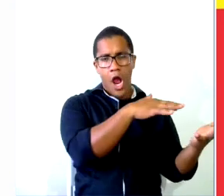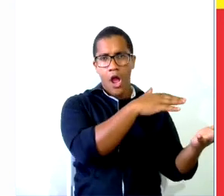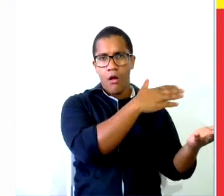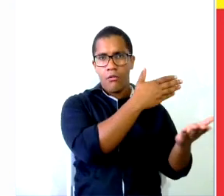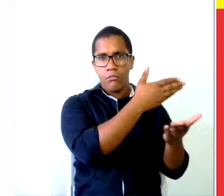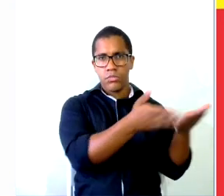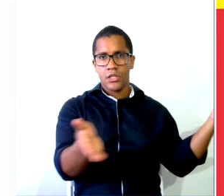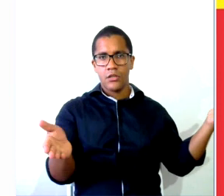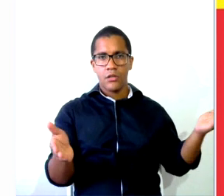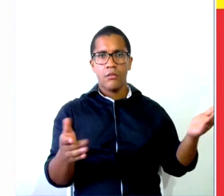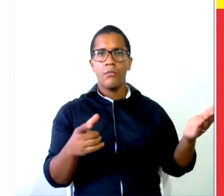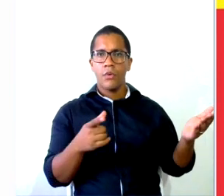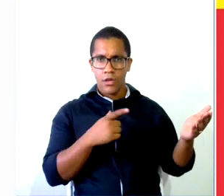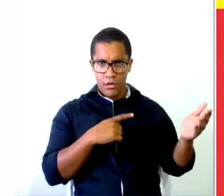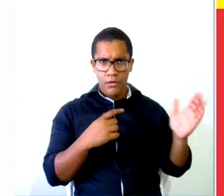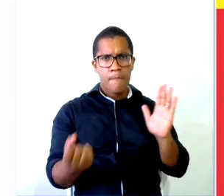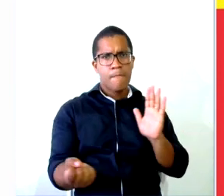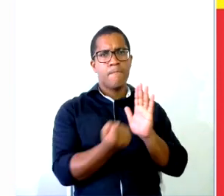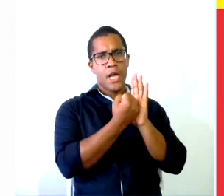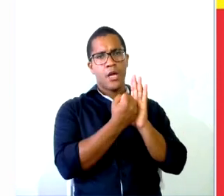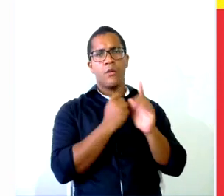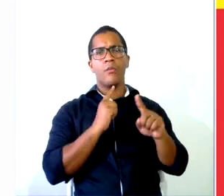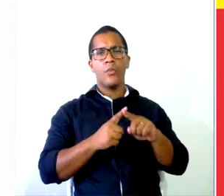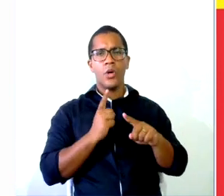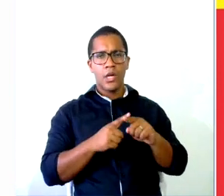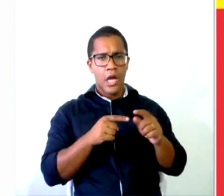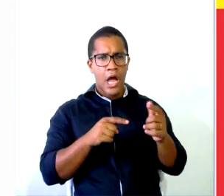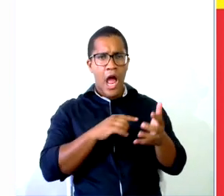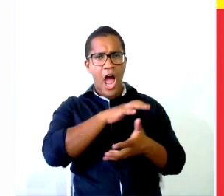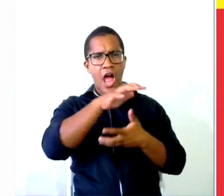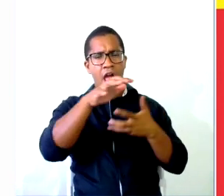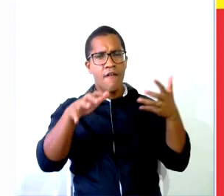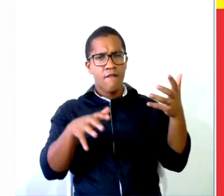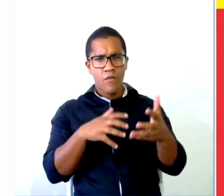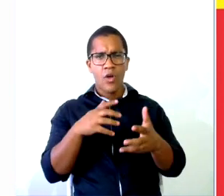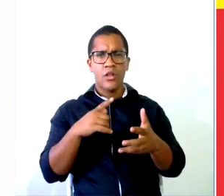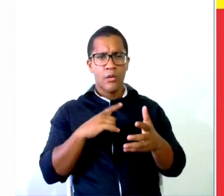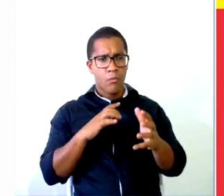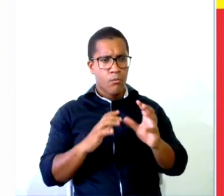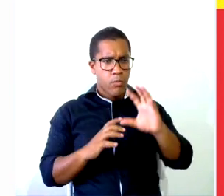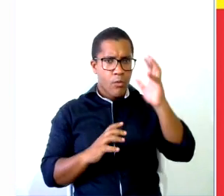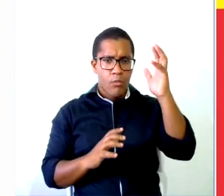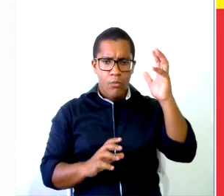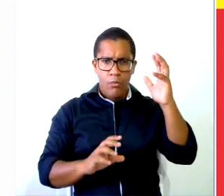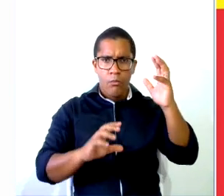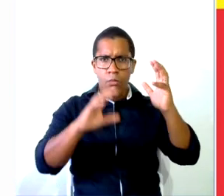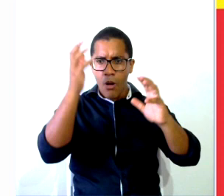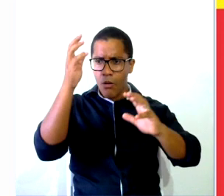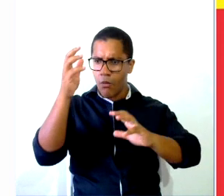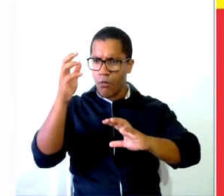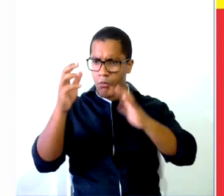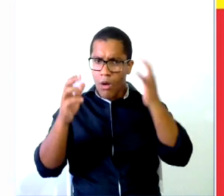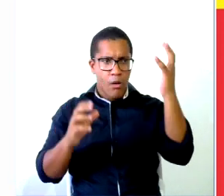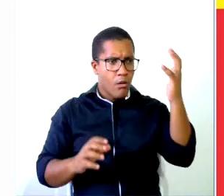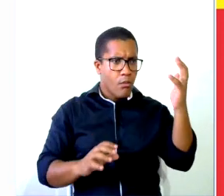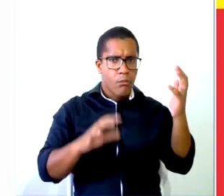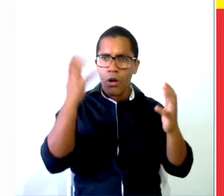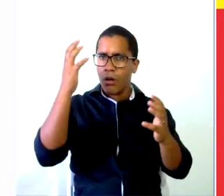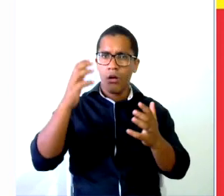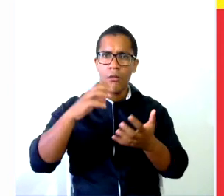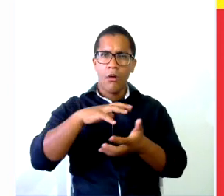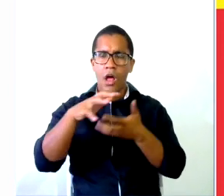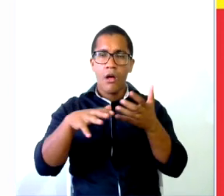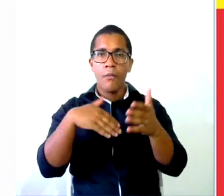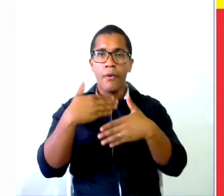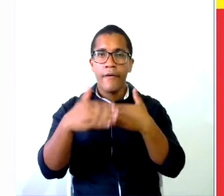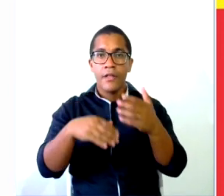revolta. Então, as várias revoltas ocorridas ao longo do Império, é isso, contribuíram